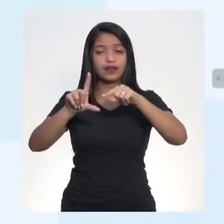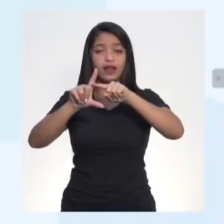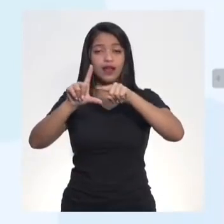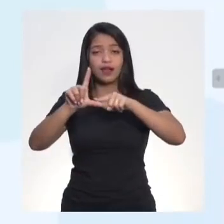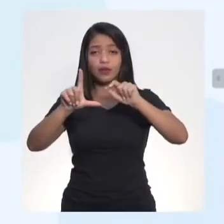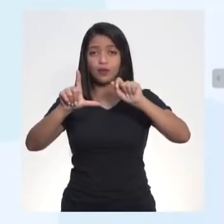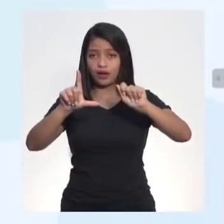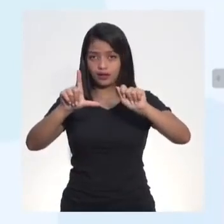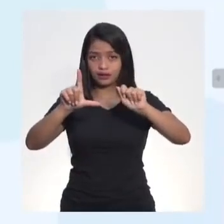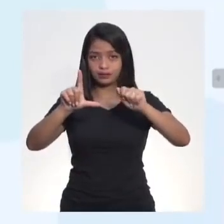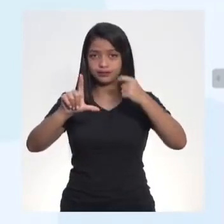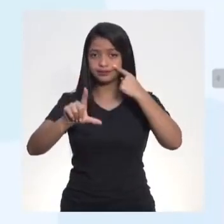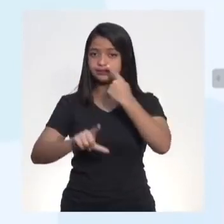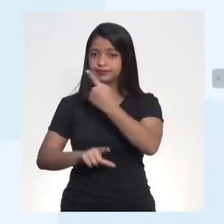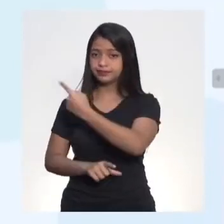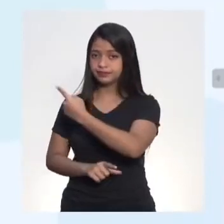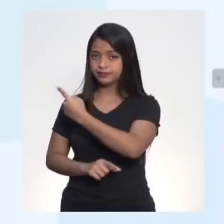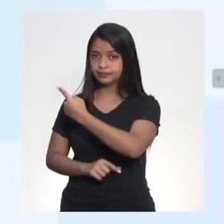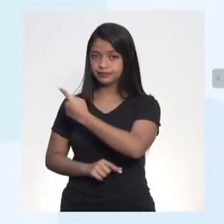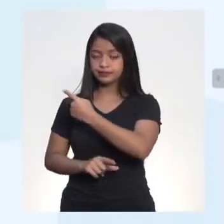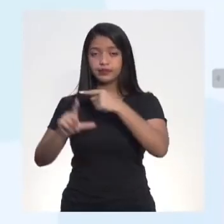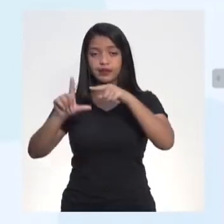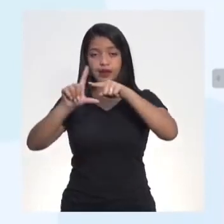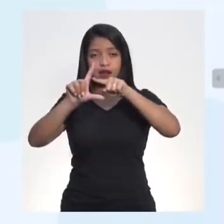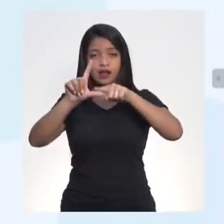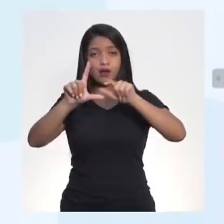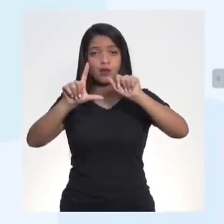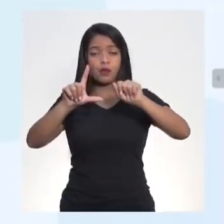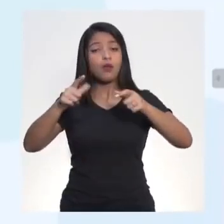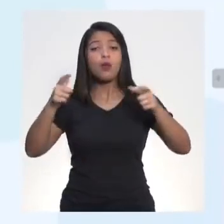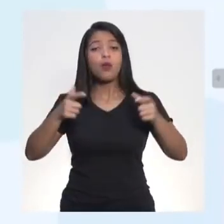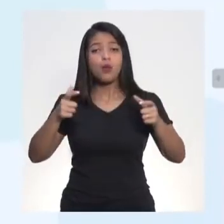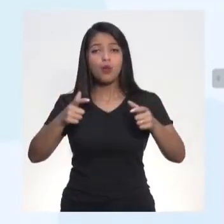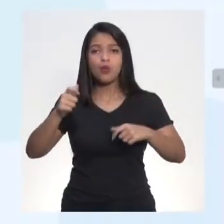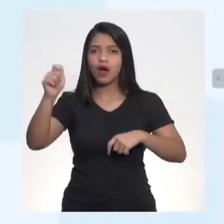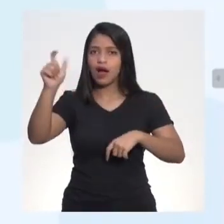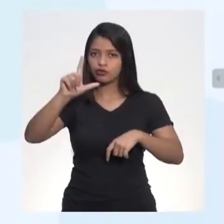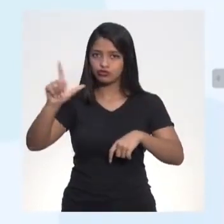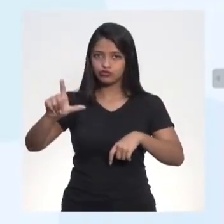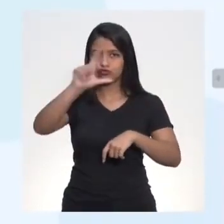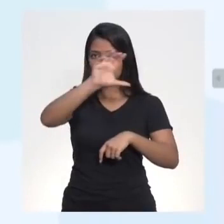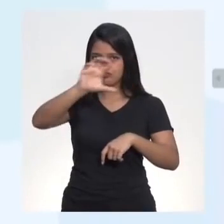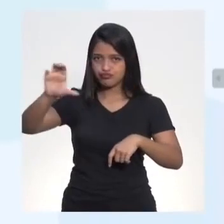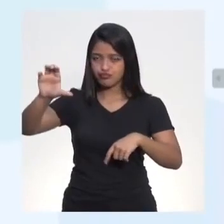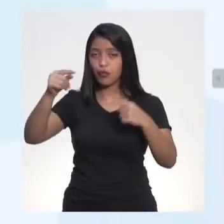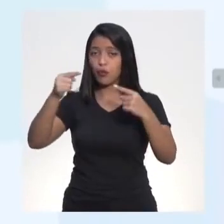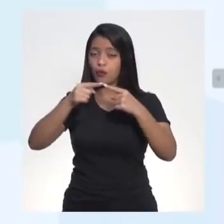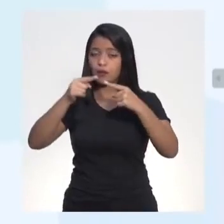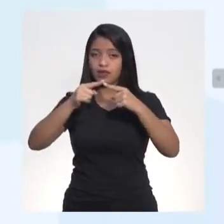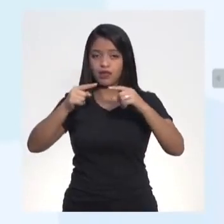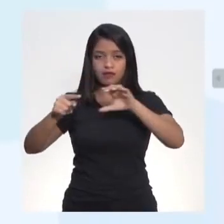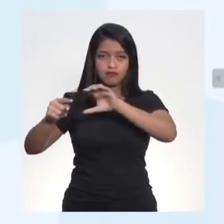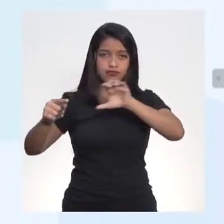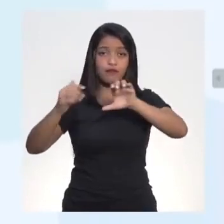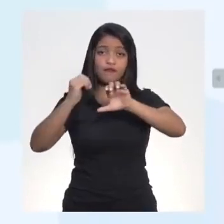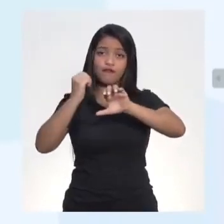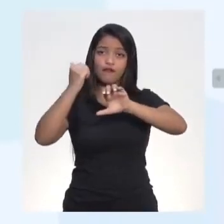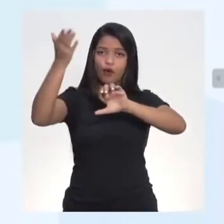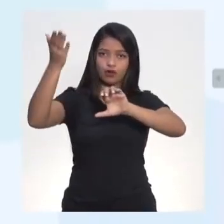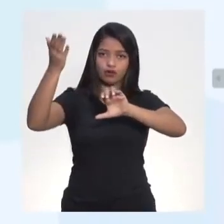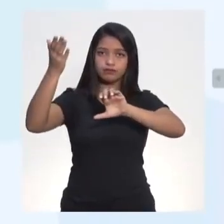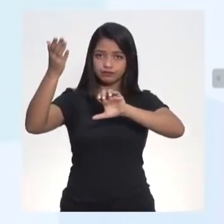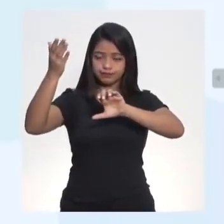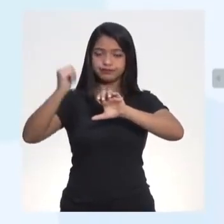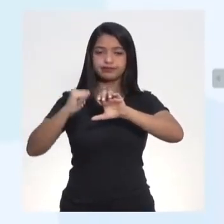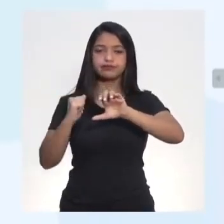A, aí, no caso, ele está no lado externo. Então, vocês estão observando, ele está do lado de fora. Qual que é o